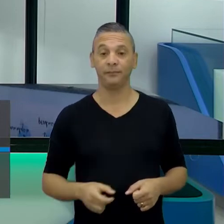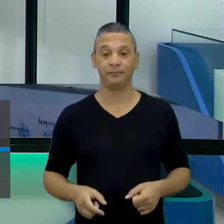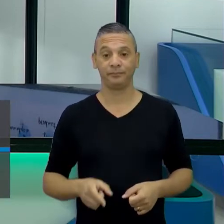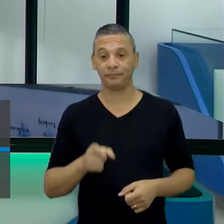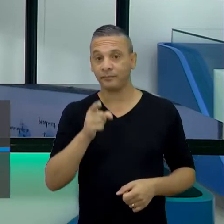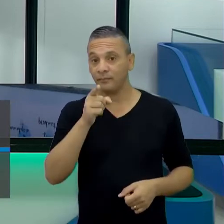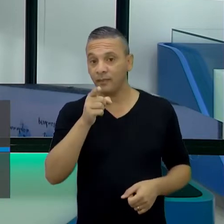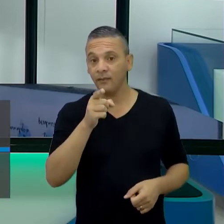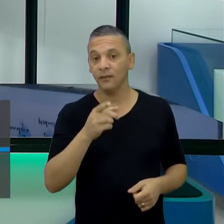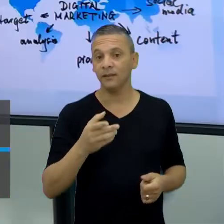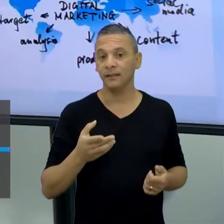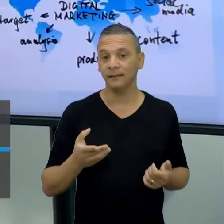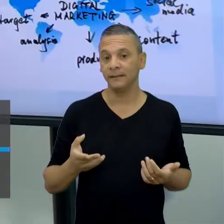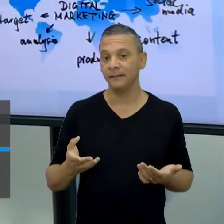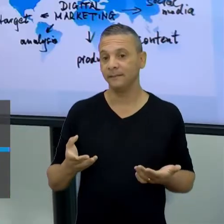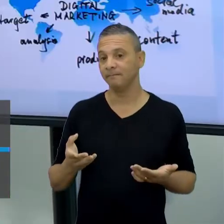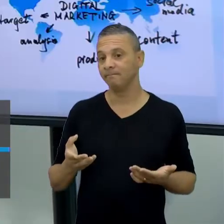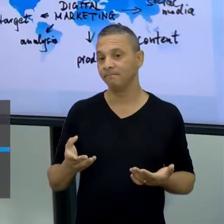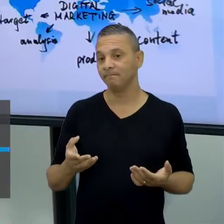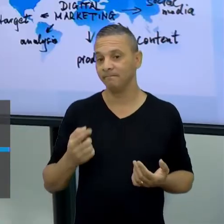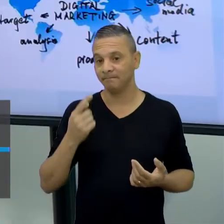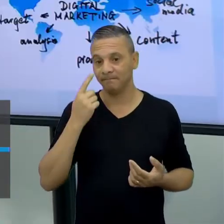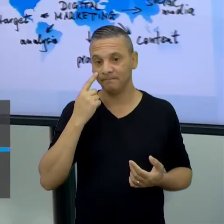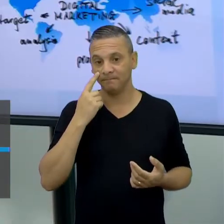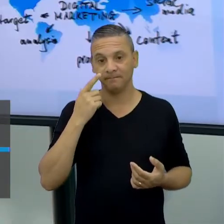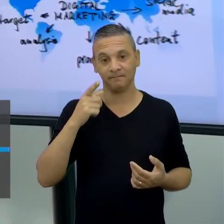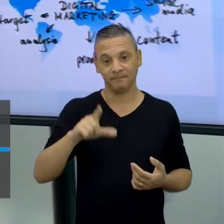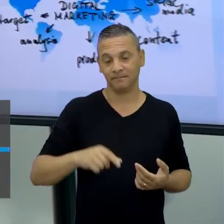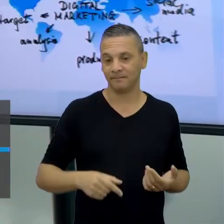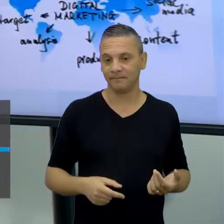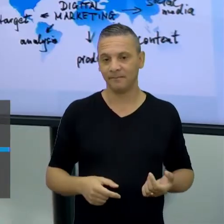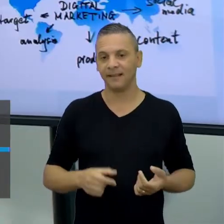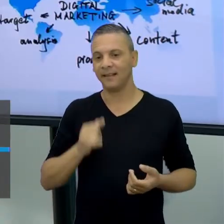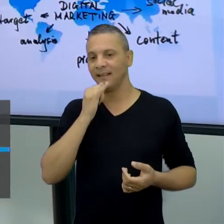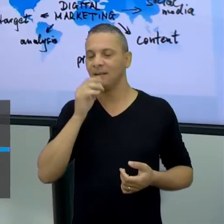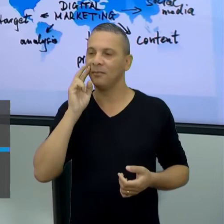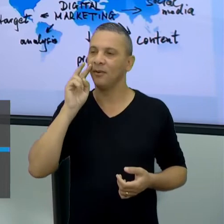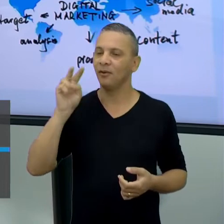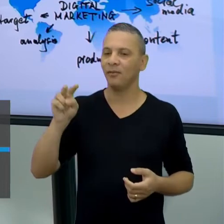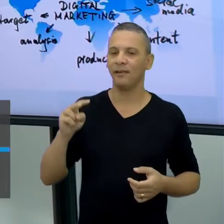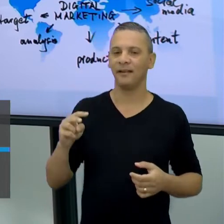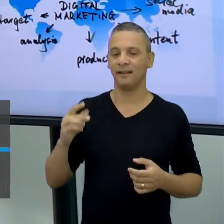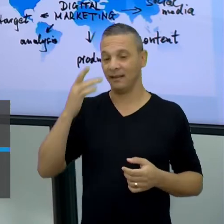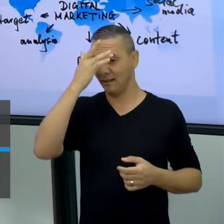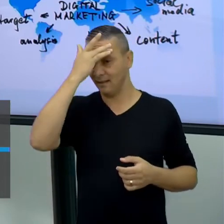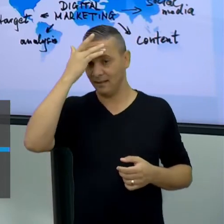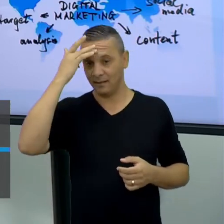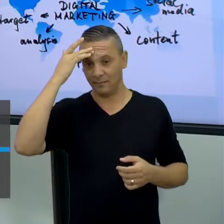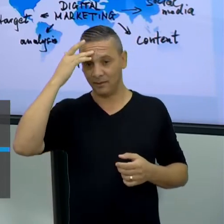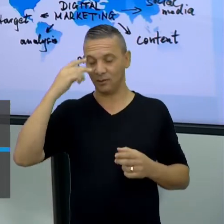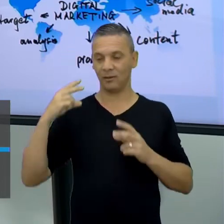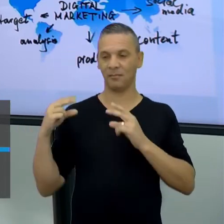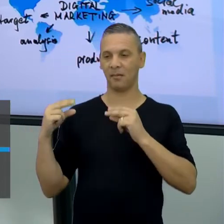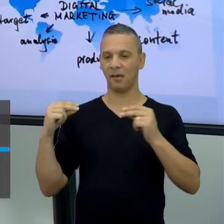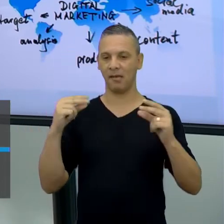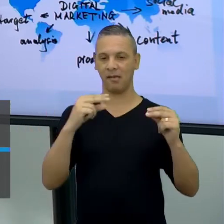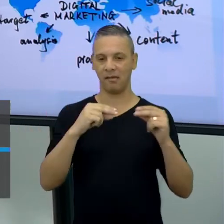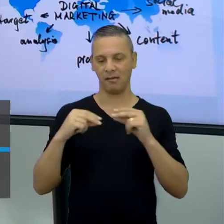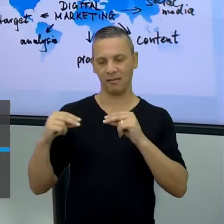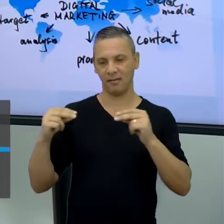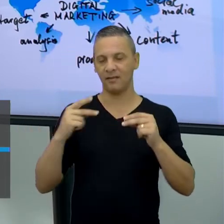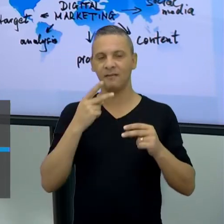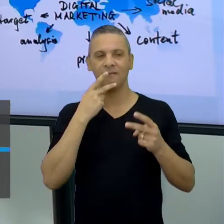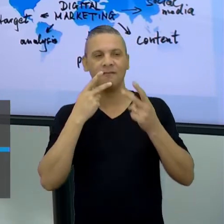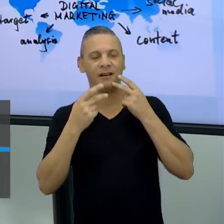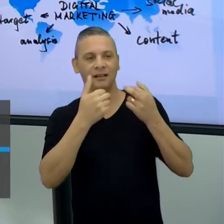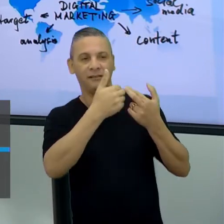exemplo, Eu fiz o mais óbvio. Uma resenha. Tem aquele pessoal que é contratado para fazer crítica de, sei